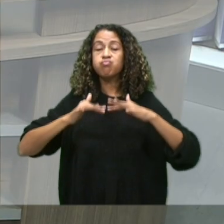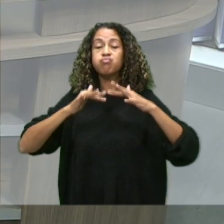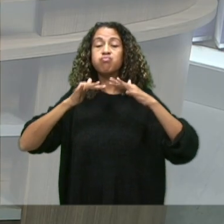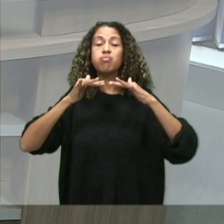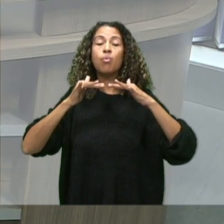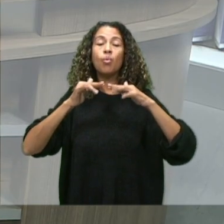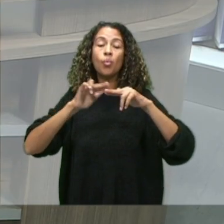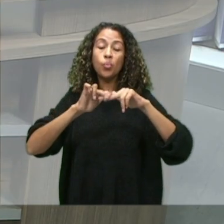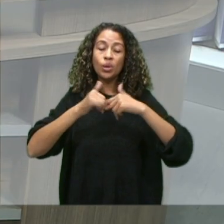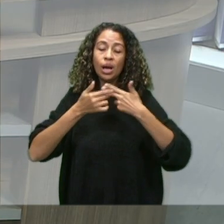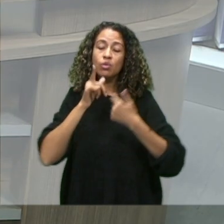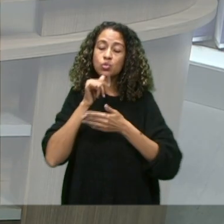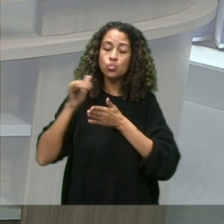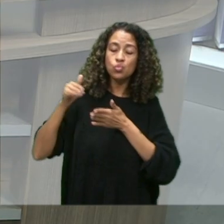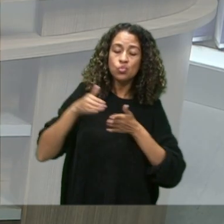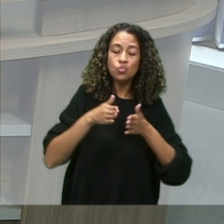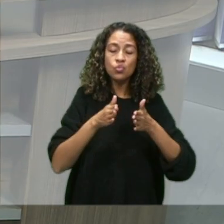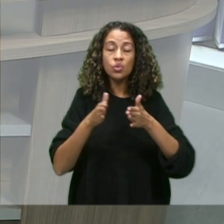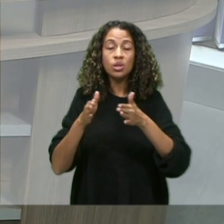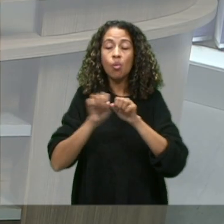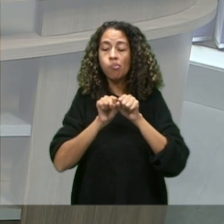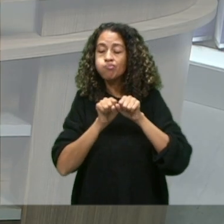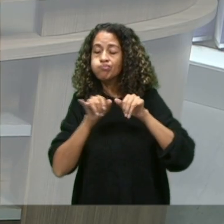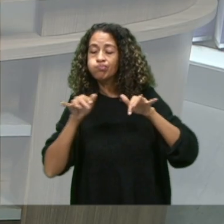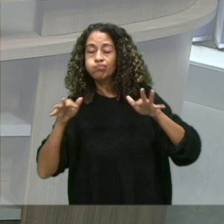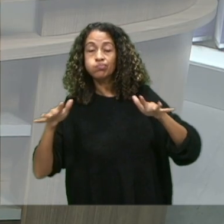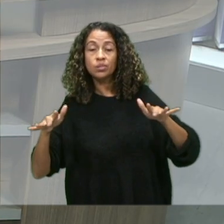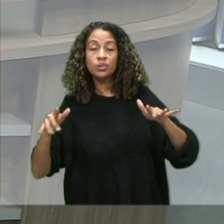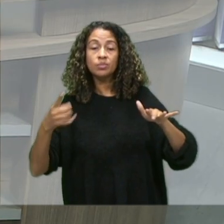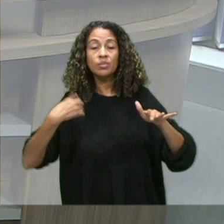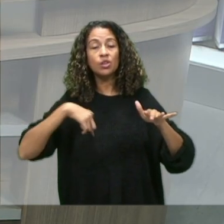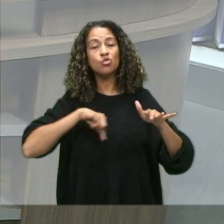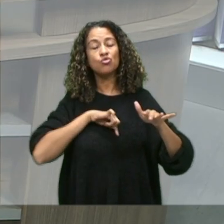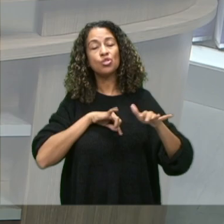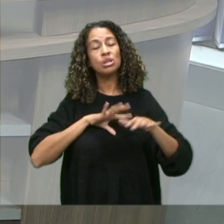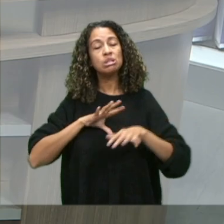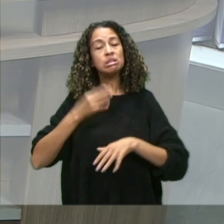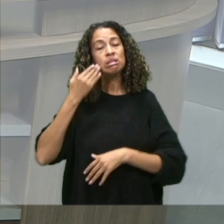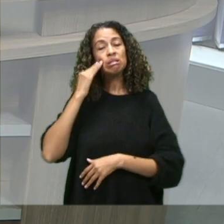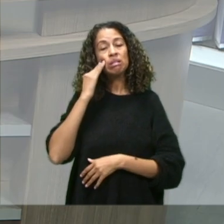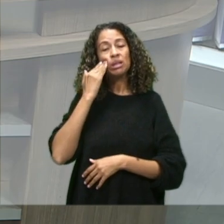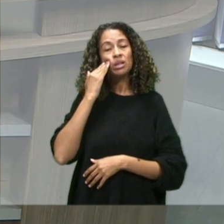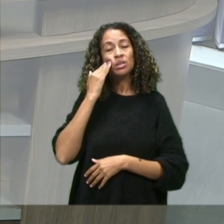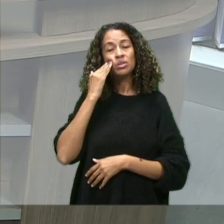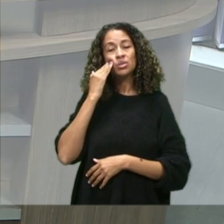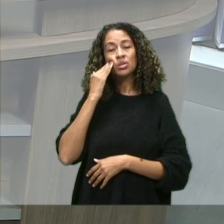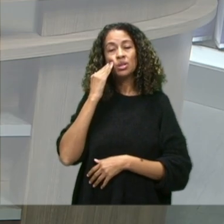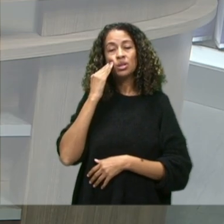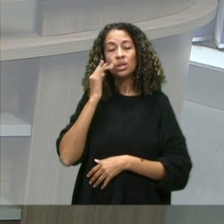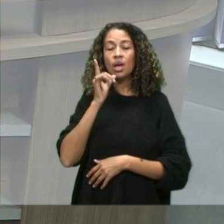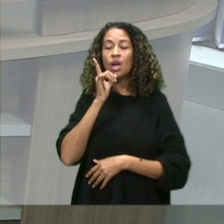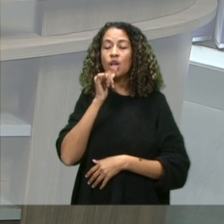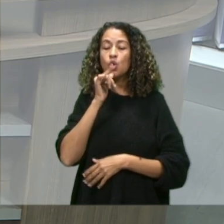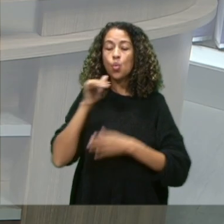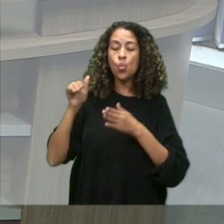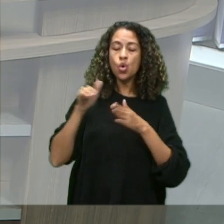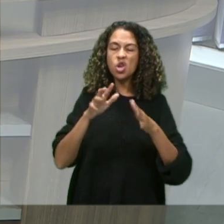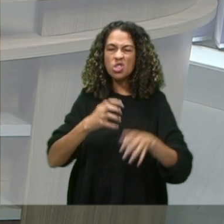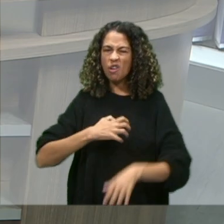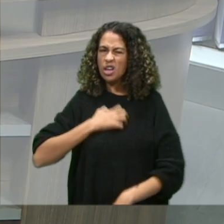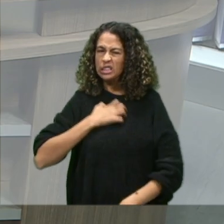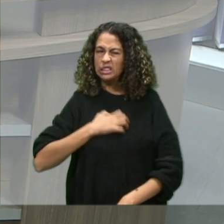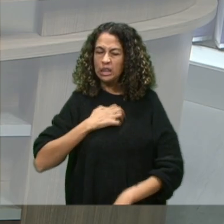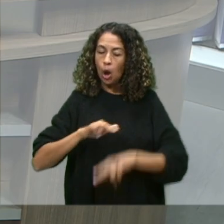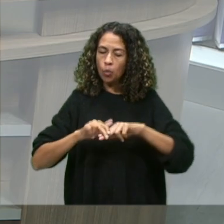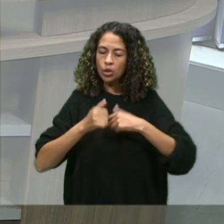causo do rio e conforta a gente, né? De saber, o rio estava com raiva, então por isso ele entrou na